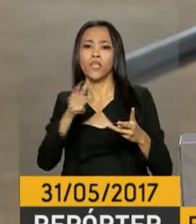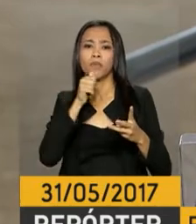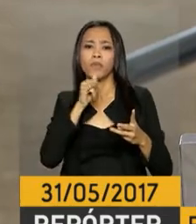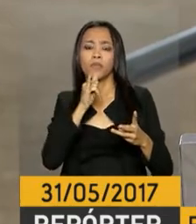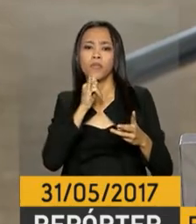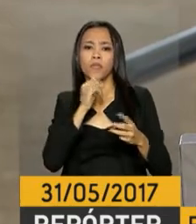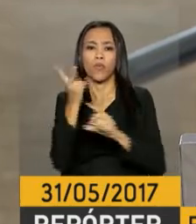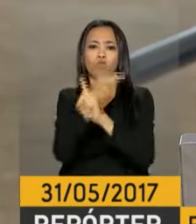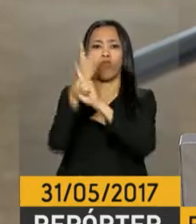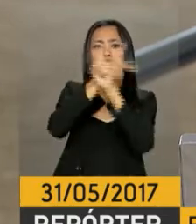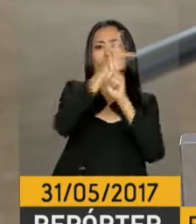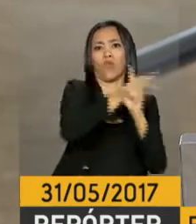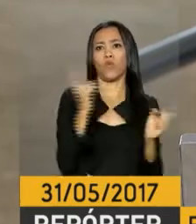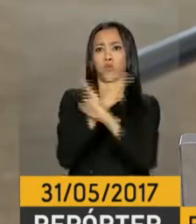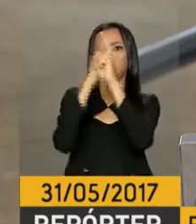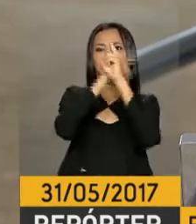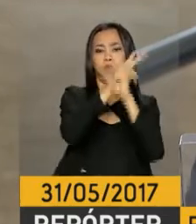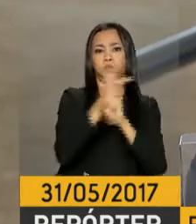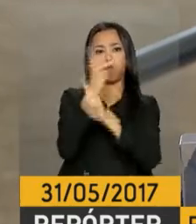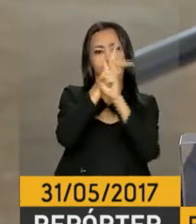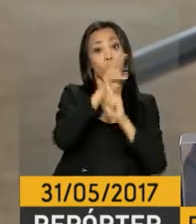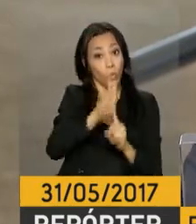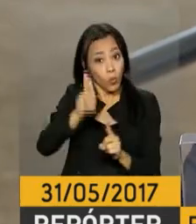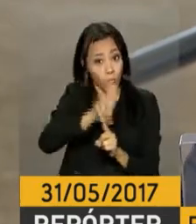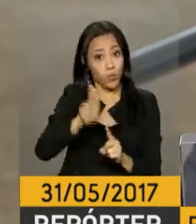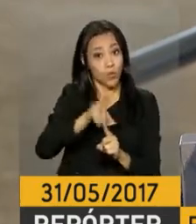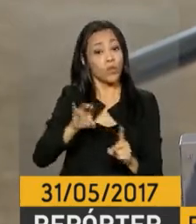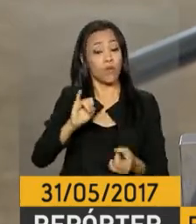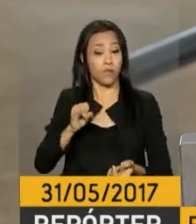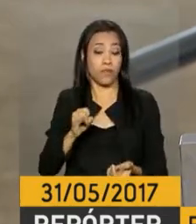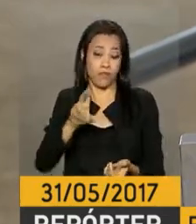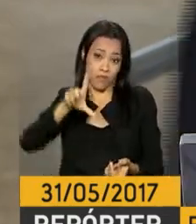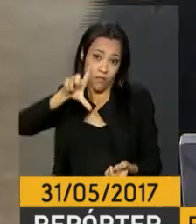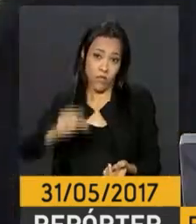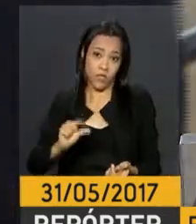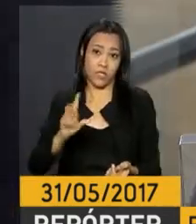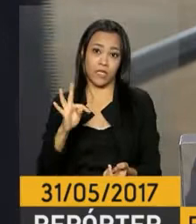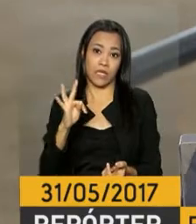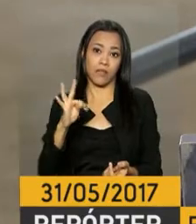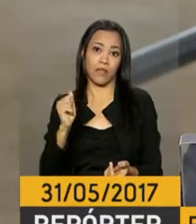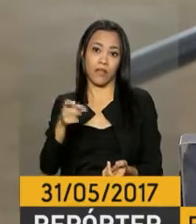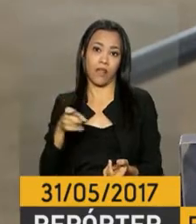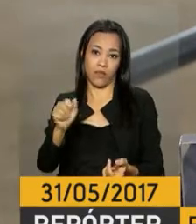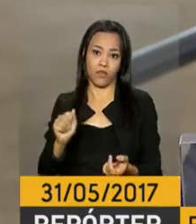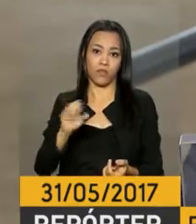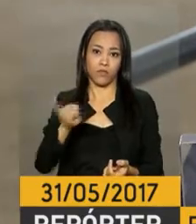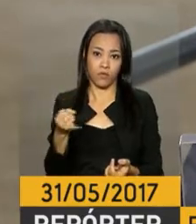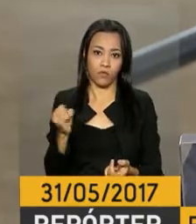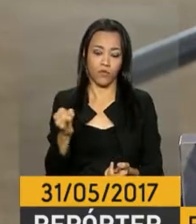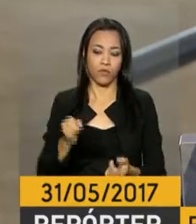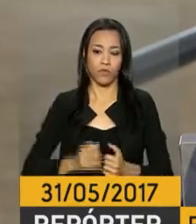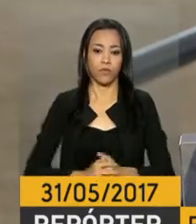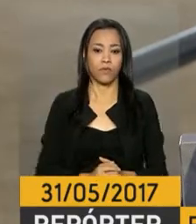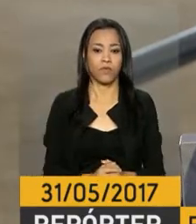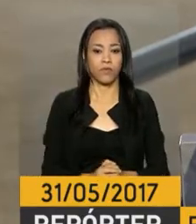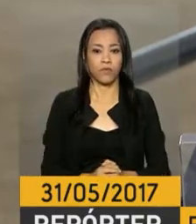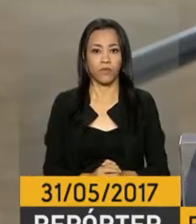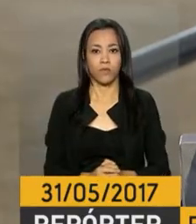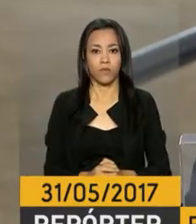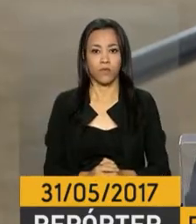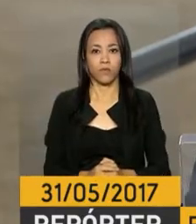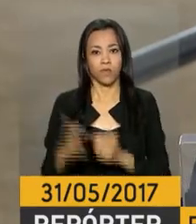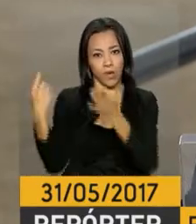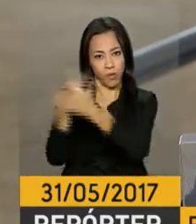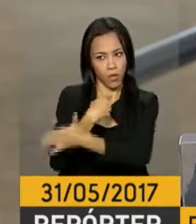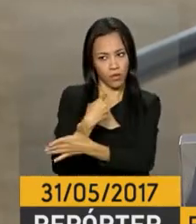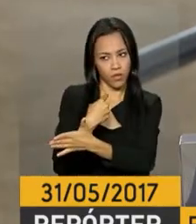eólica, a partir do investimento com essa taxa de juros. Não. Não. Não. A